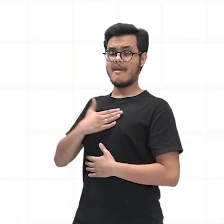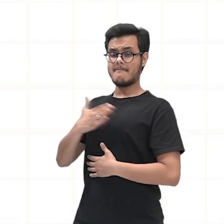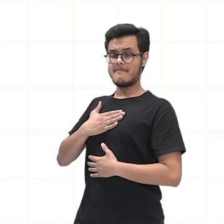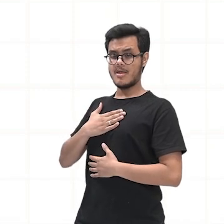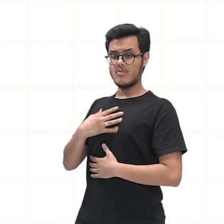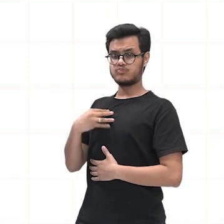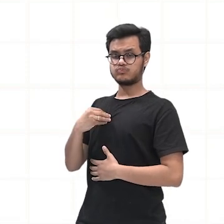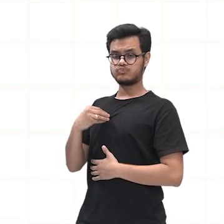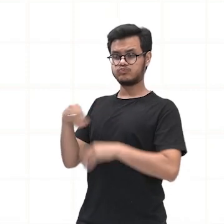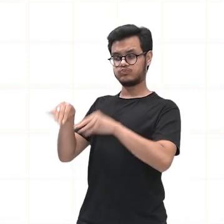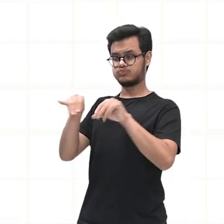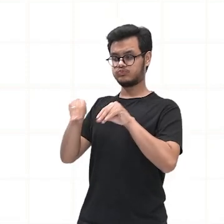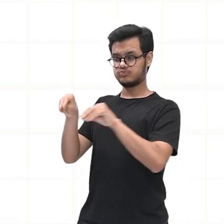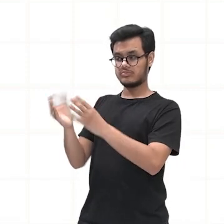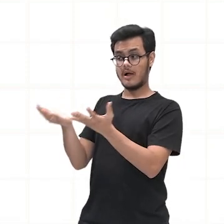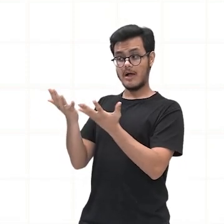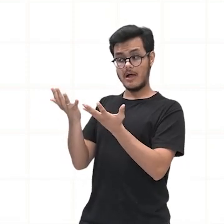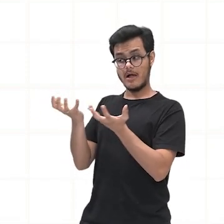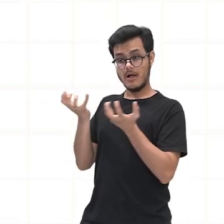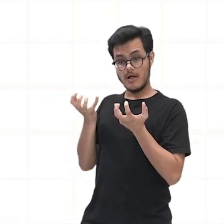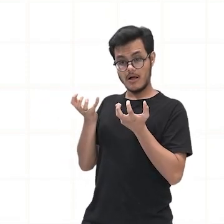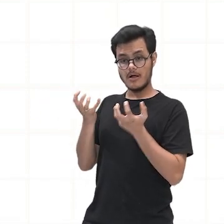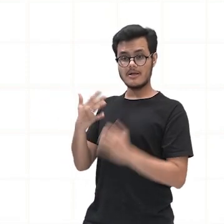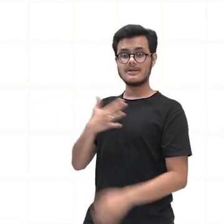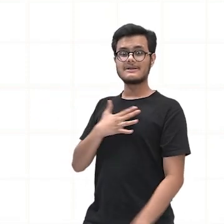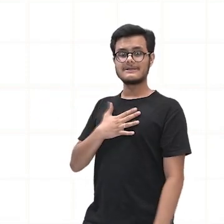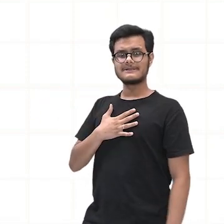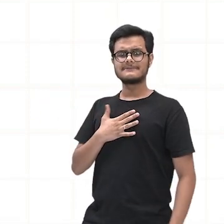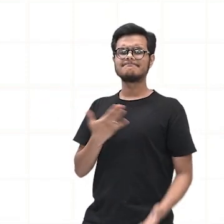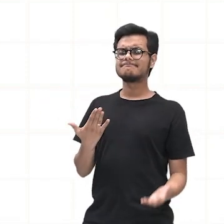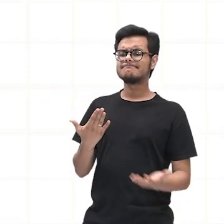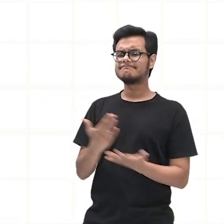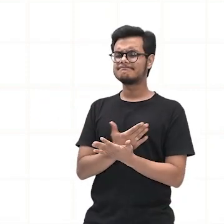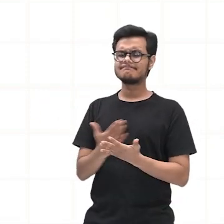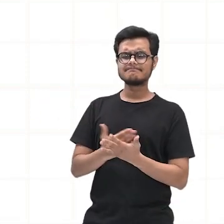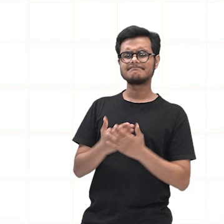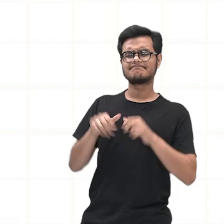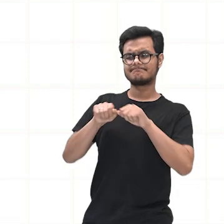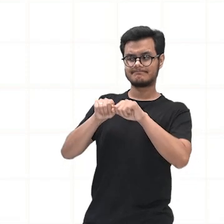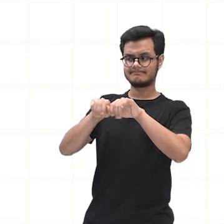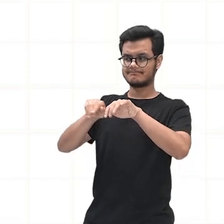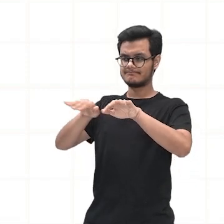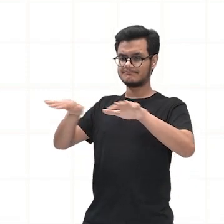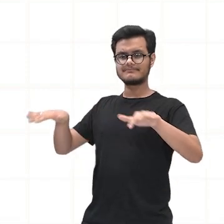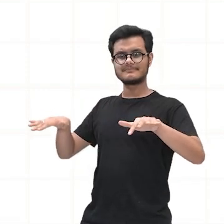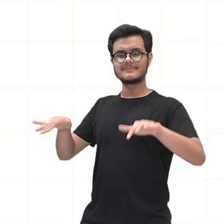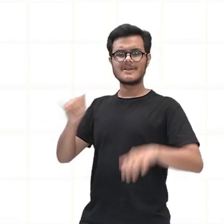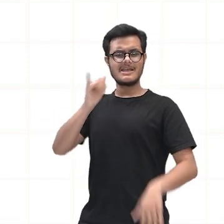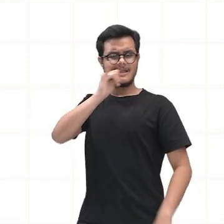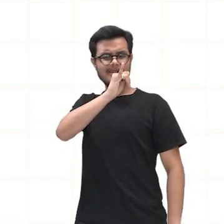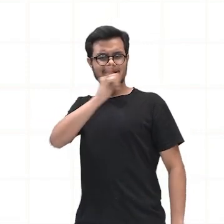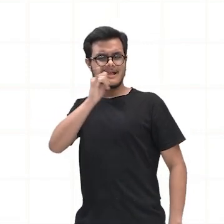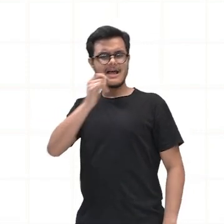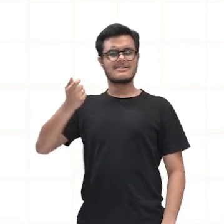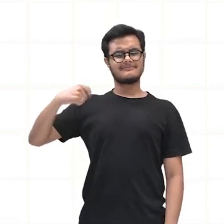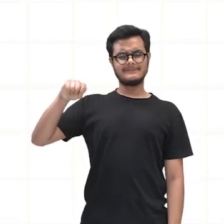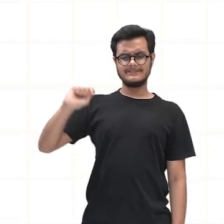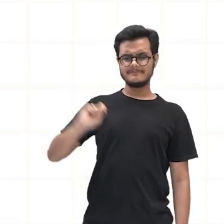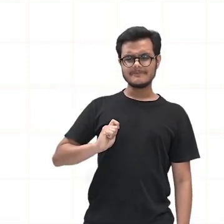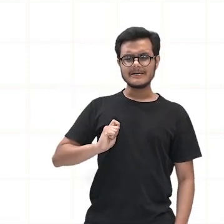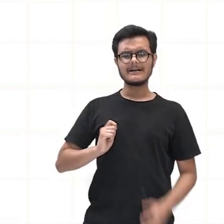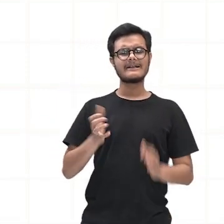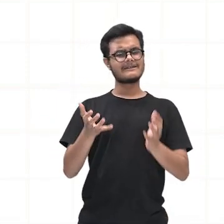da Itália. Ele vai pegar ali uma pontinha do atual território da Espanha. Ele vai